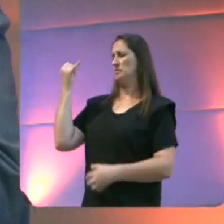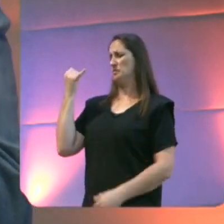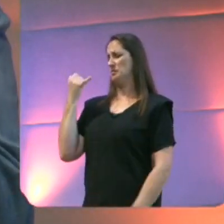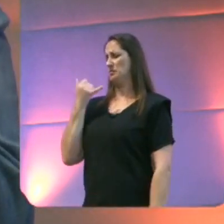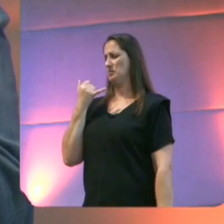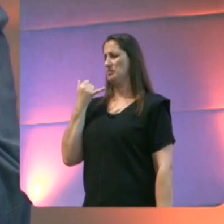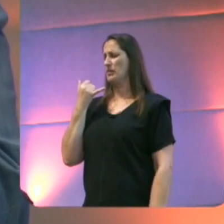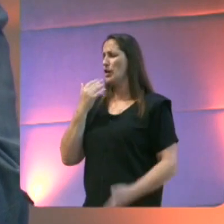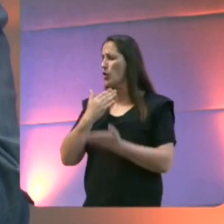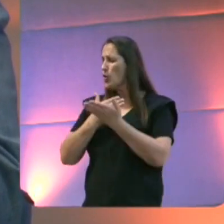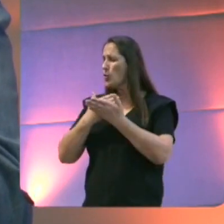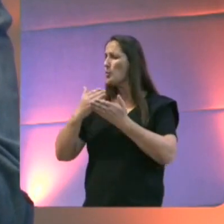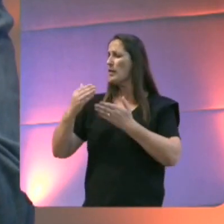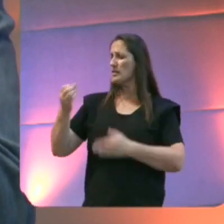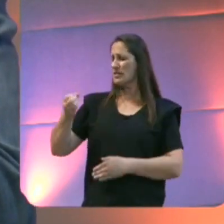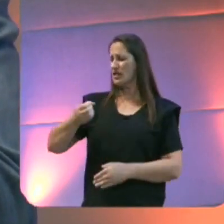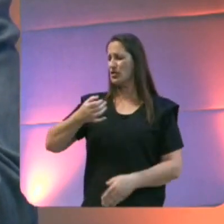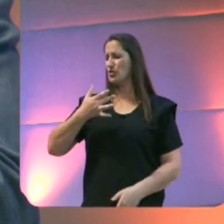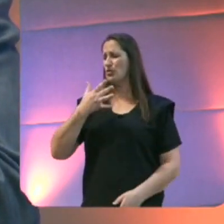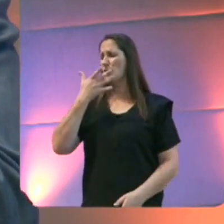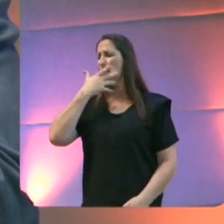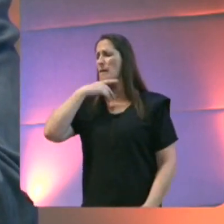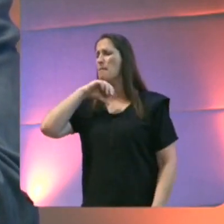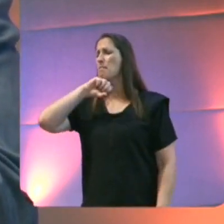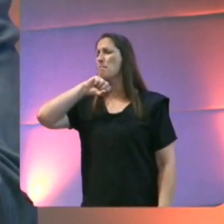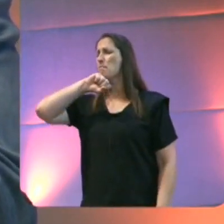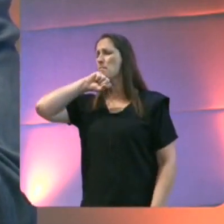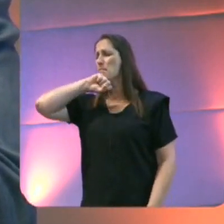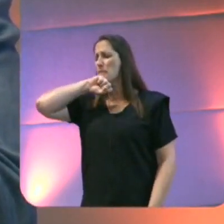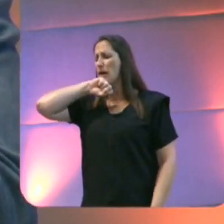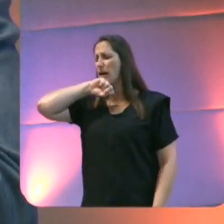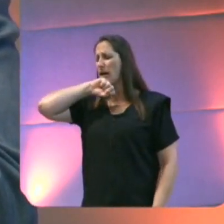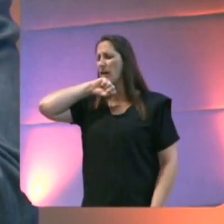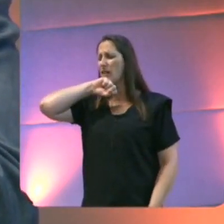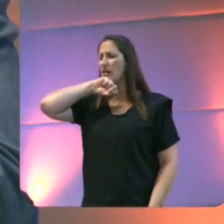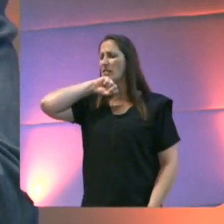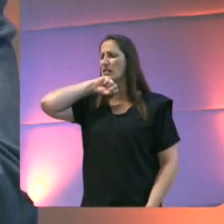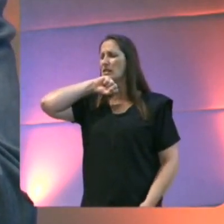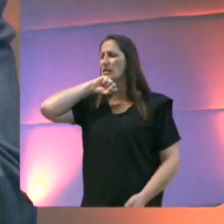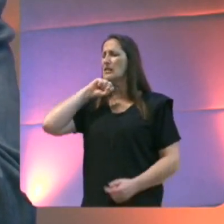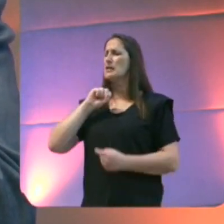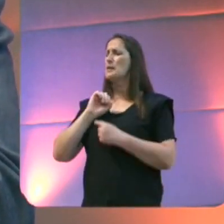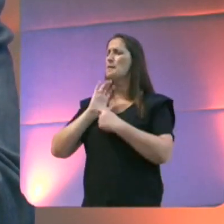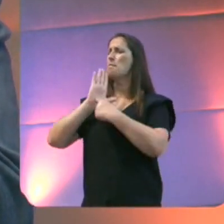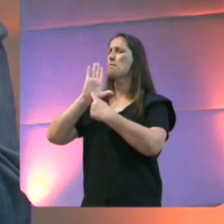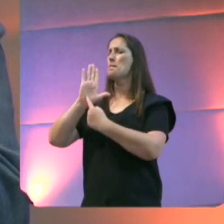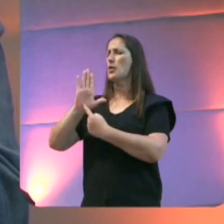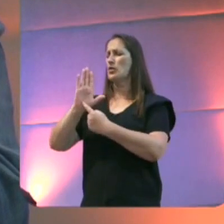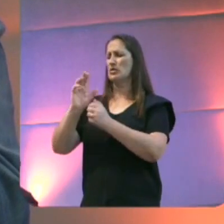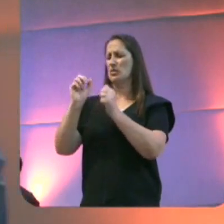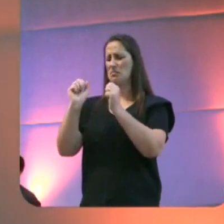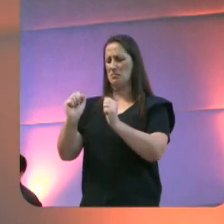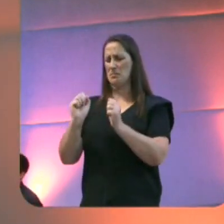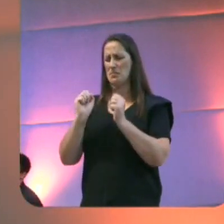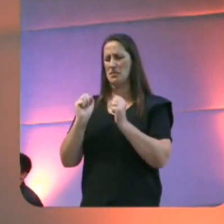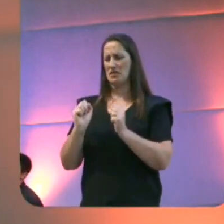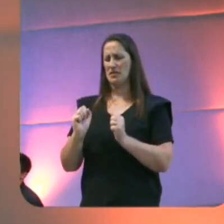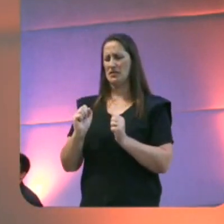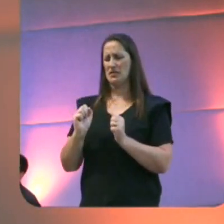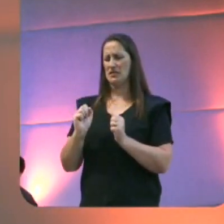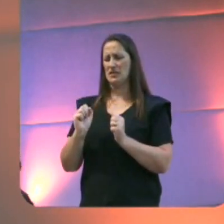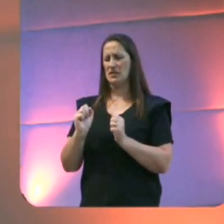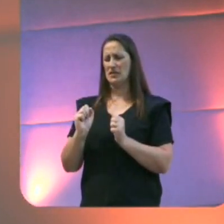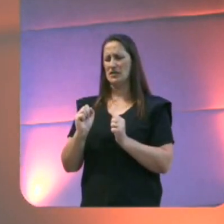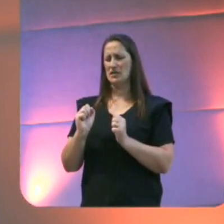algo novo. Oh Pai, marca esse Teu povo com a manifestação do Teu poder,